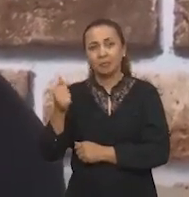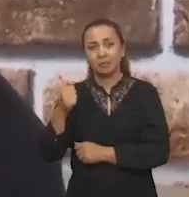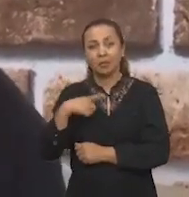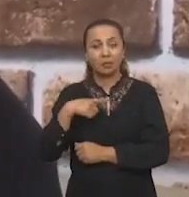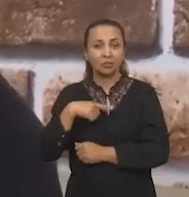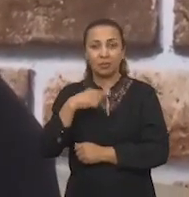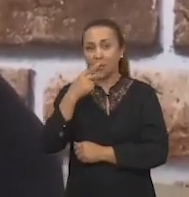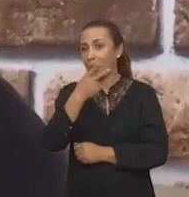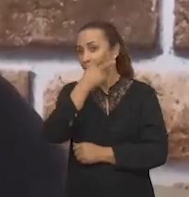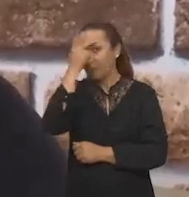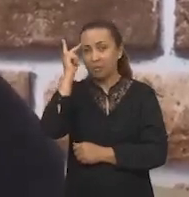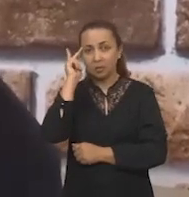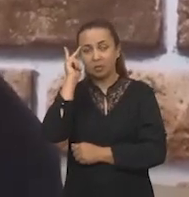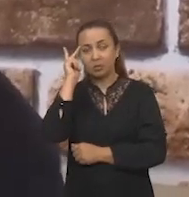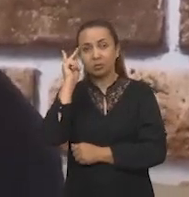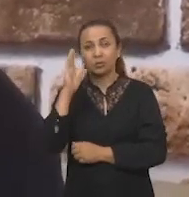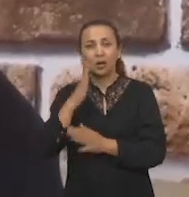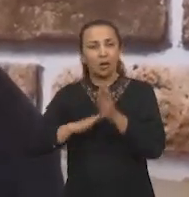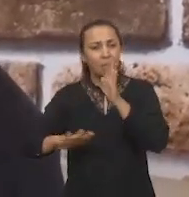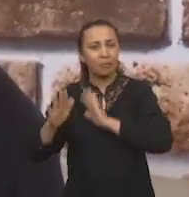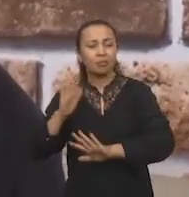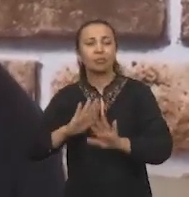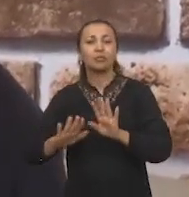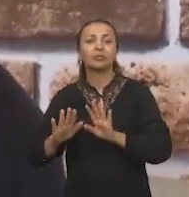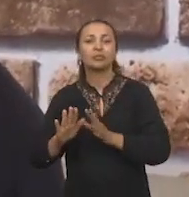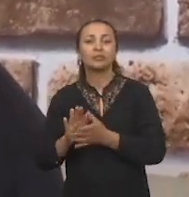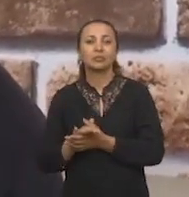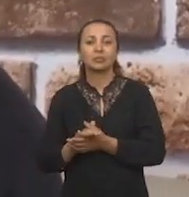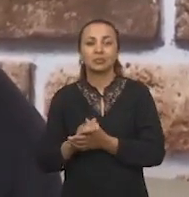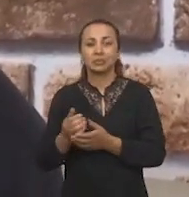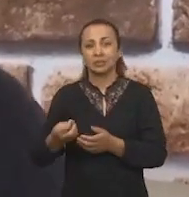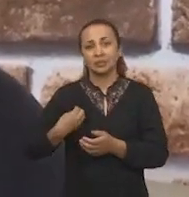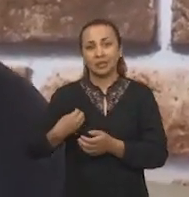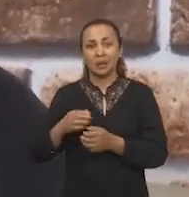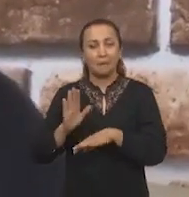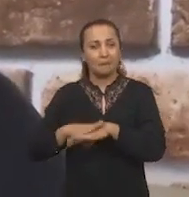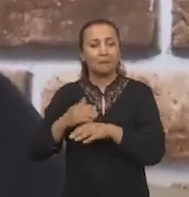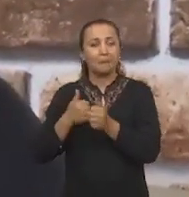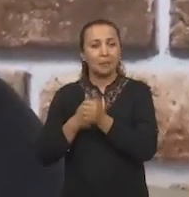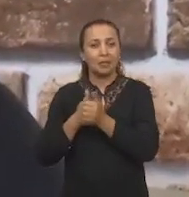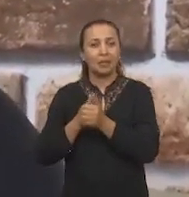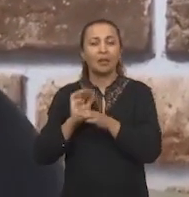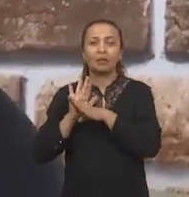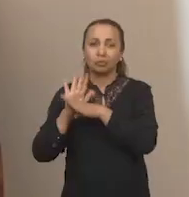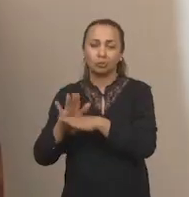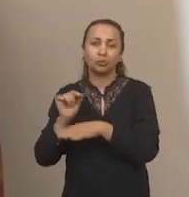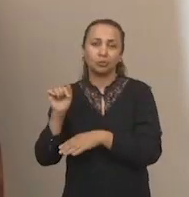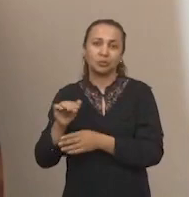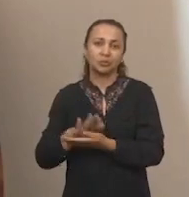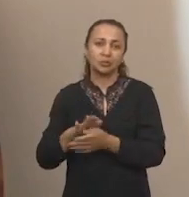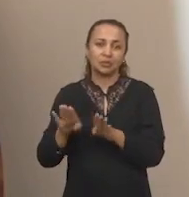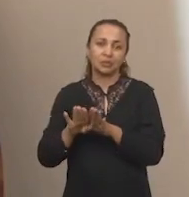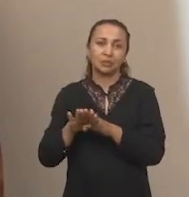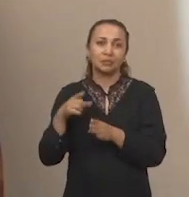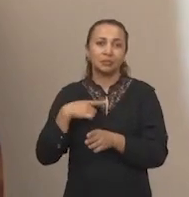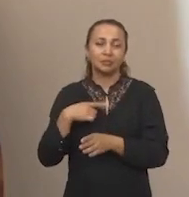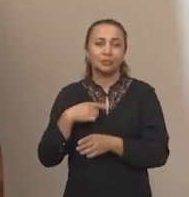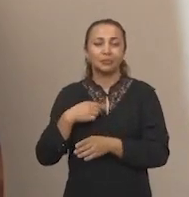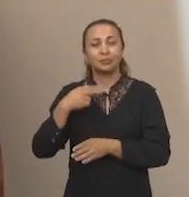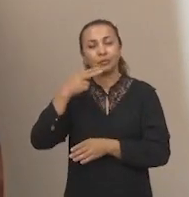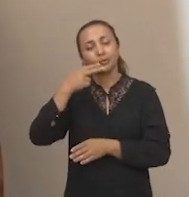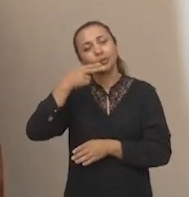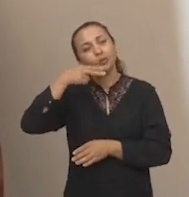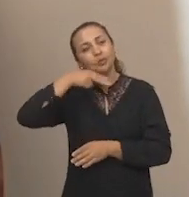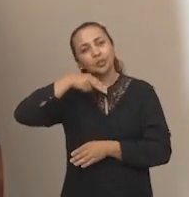que eu tenha uma pessoa que cuida, né? Que está mais próximo, e eu ajudo ela, né? Que eu também tenho um netinho e